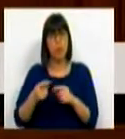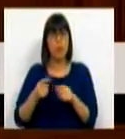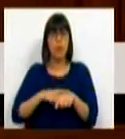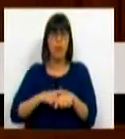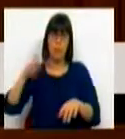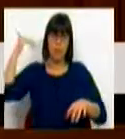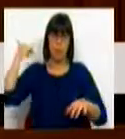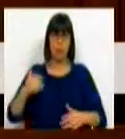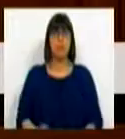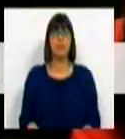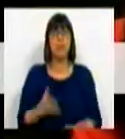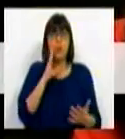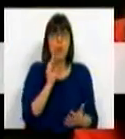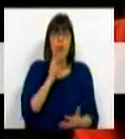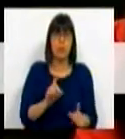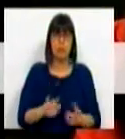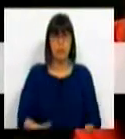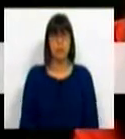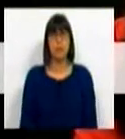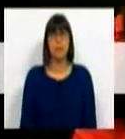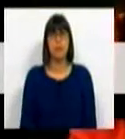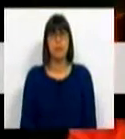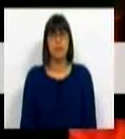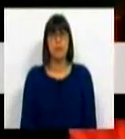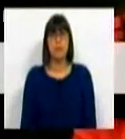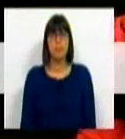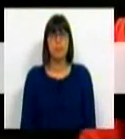anterior. Não sei se respondi. Muito obrigada.